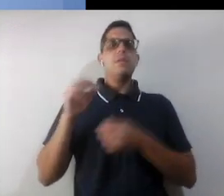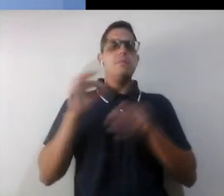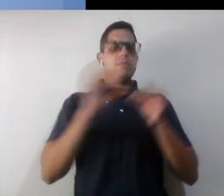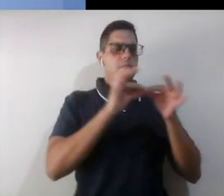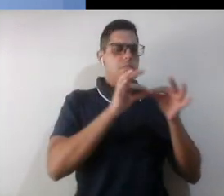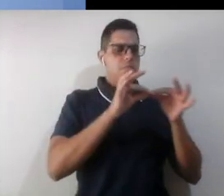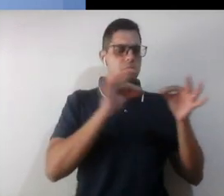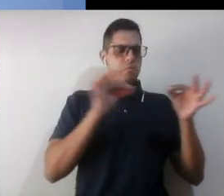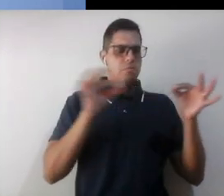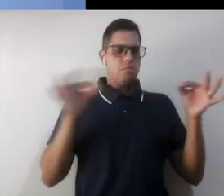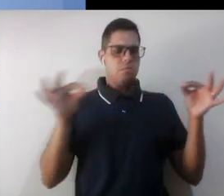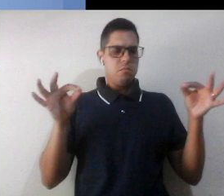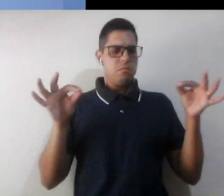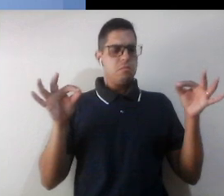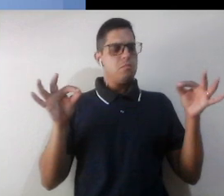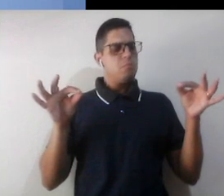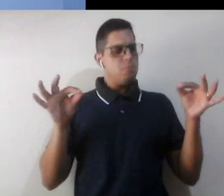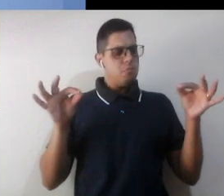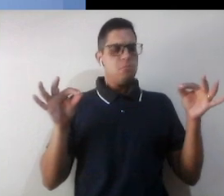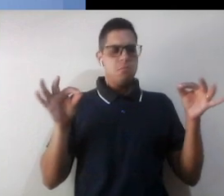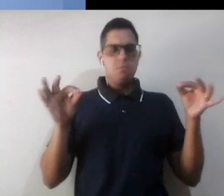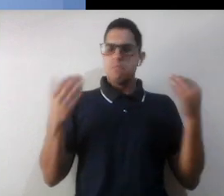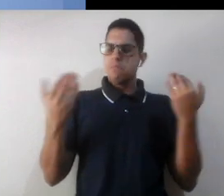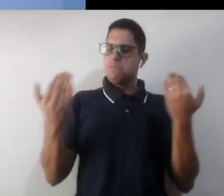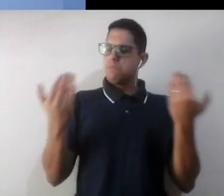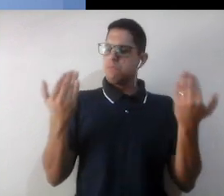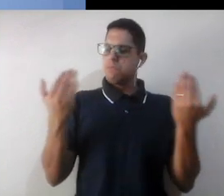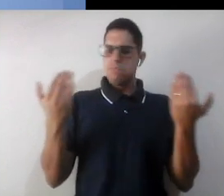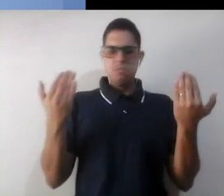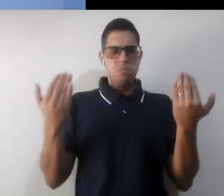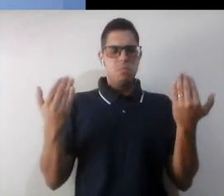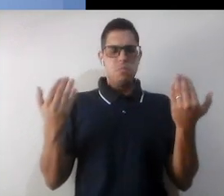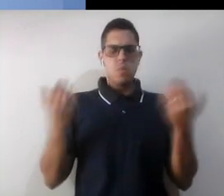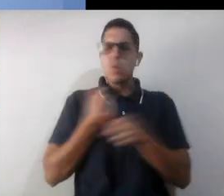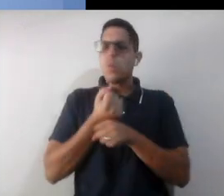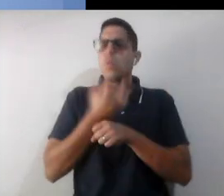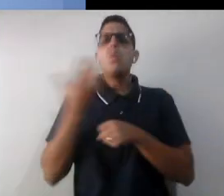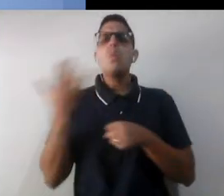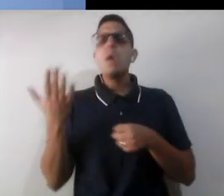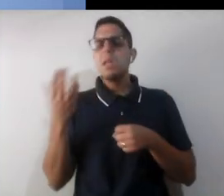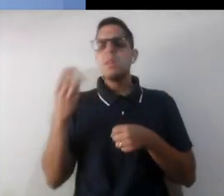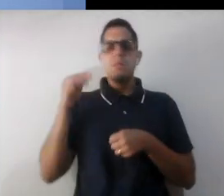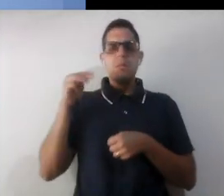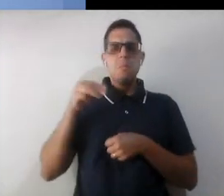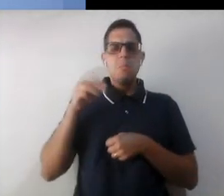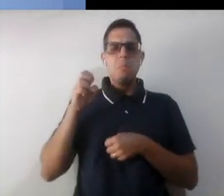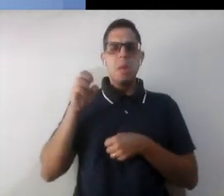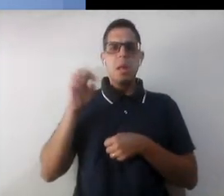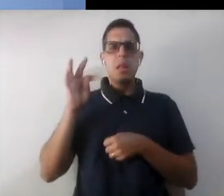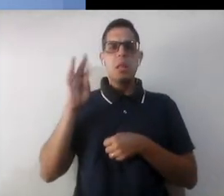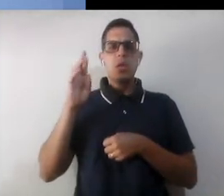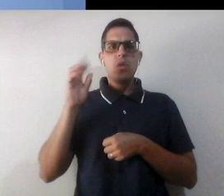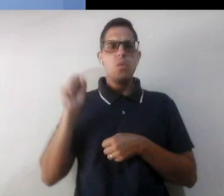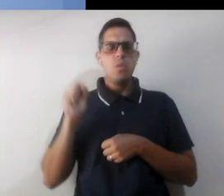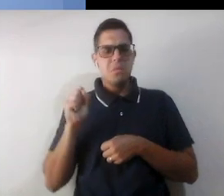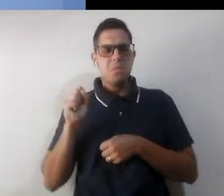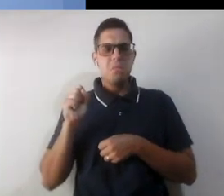que finalmente você tenha uma quantificação. Então, a tudo isso se chama de processo de medição.